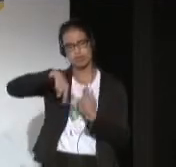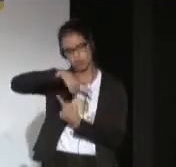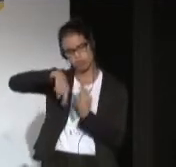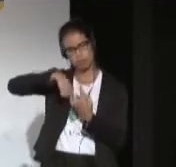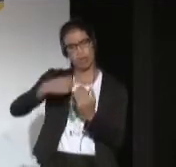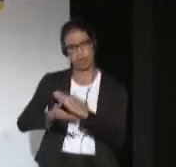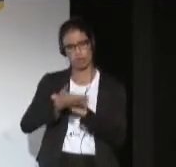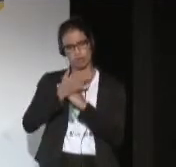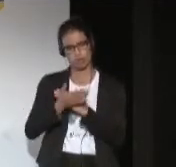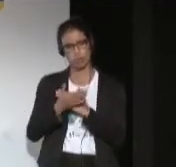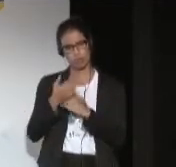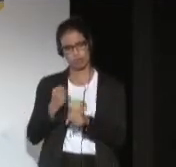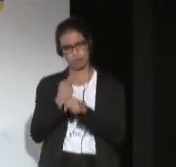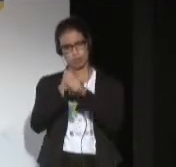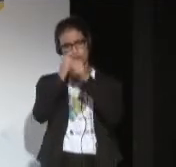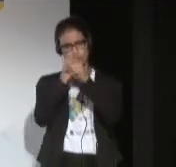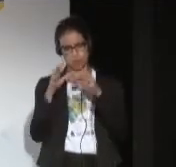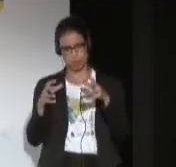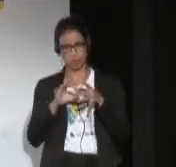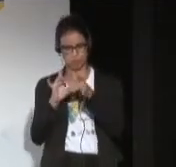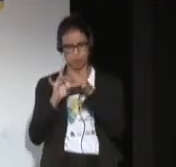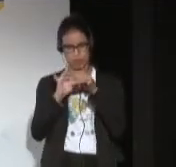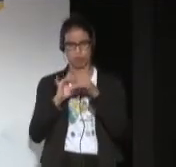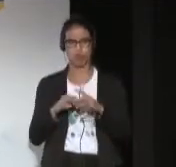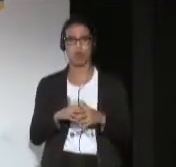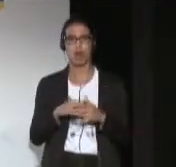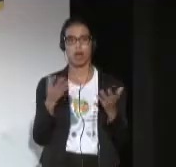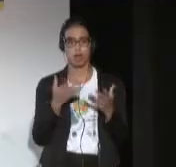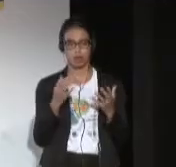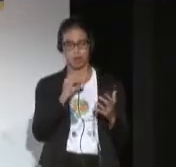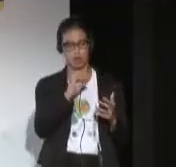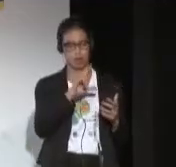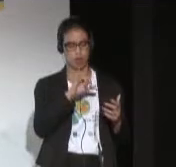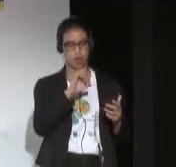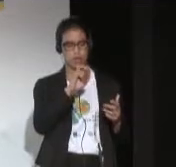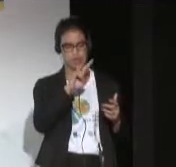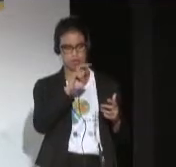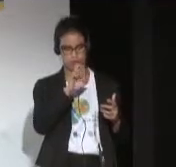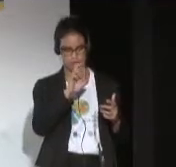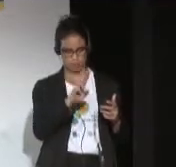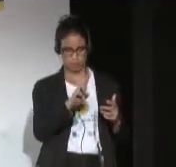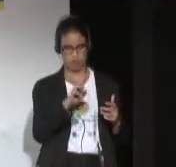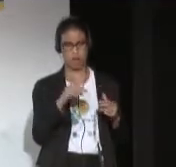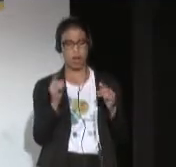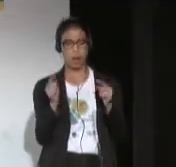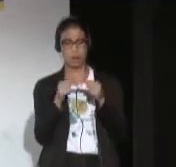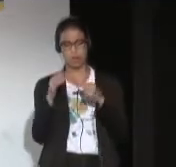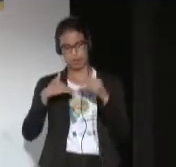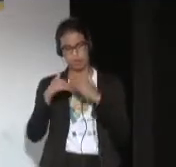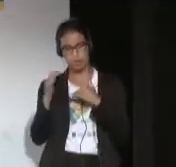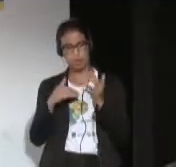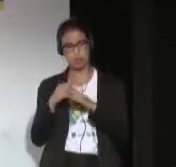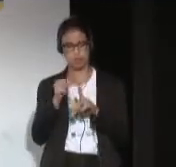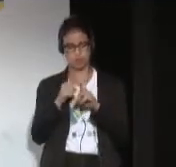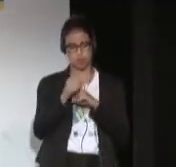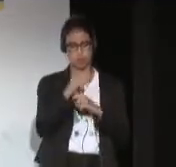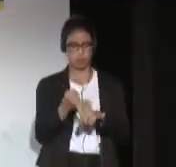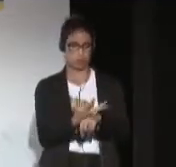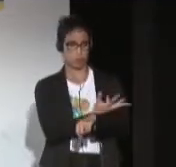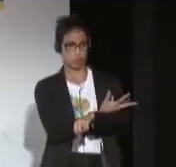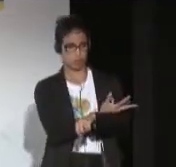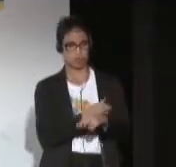coletiva. Para o Oliver, agora, temos uma pergunta no tocante às competências socioemocionais. A pergunta diz